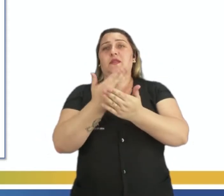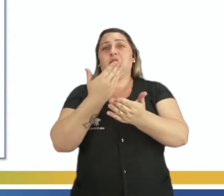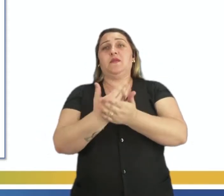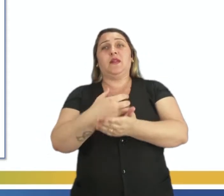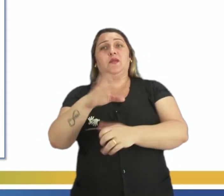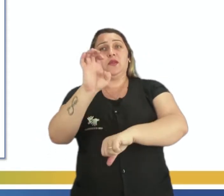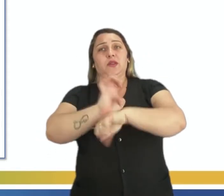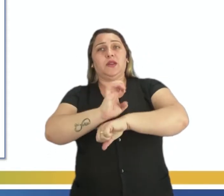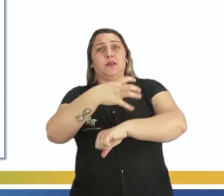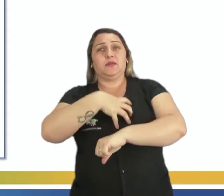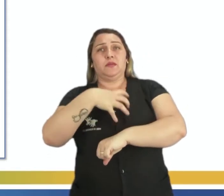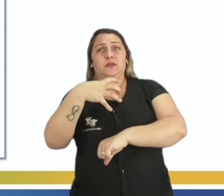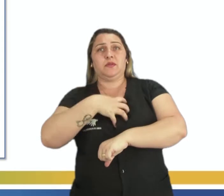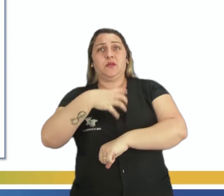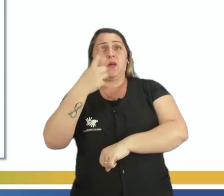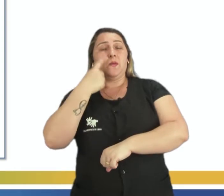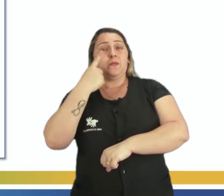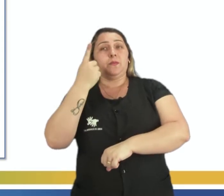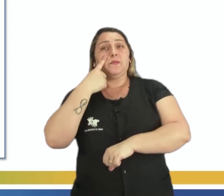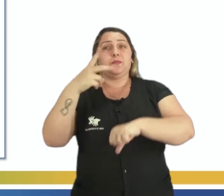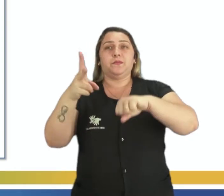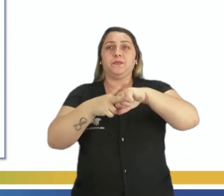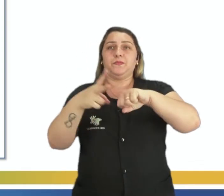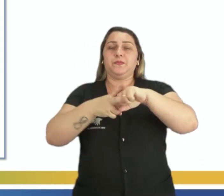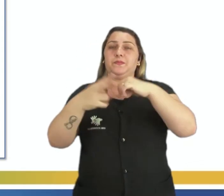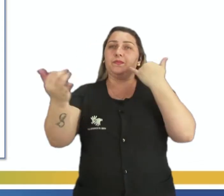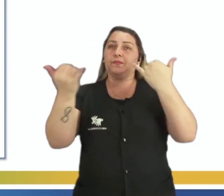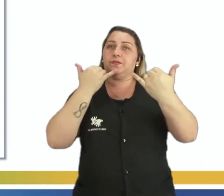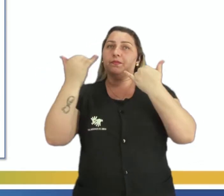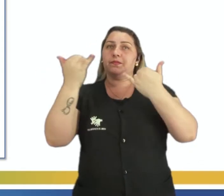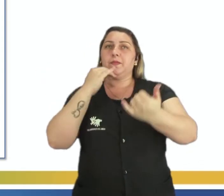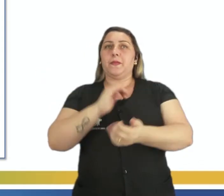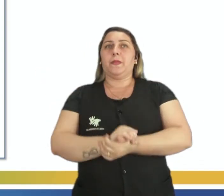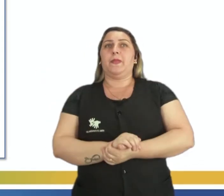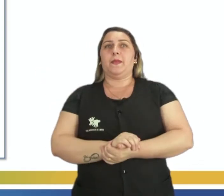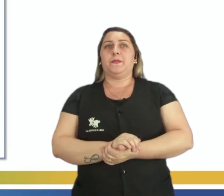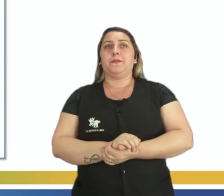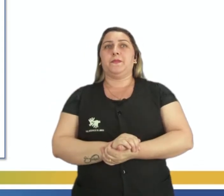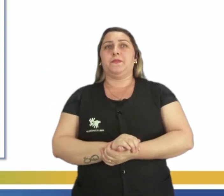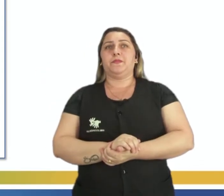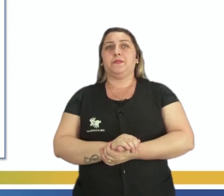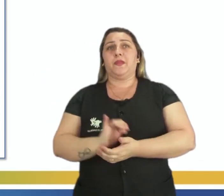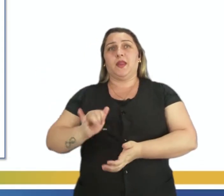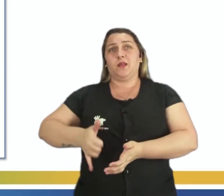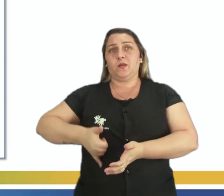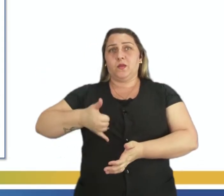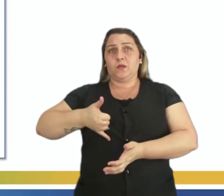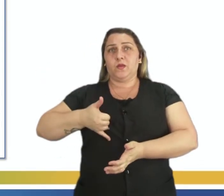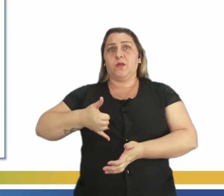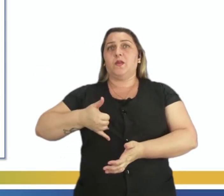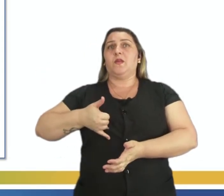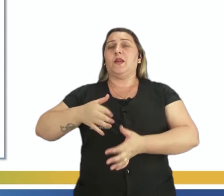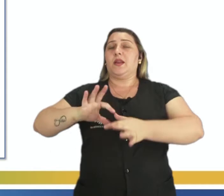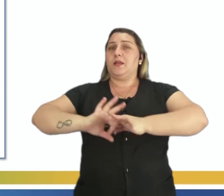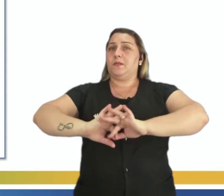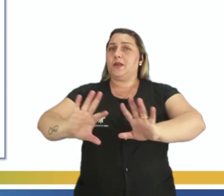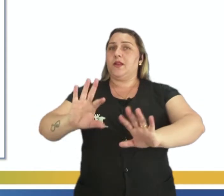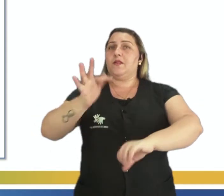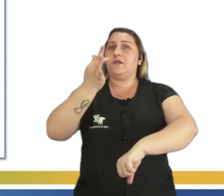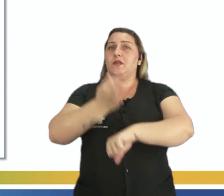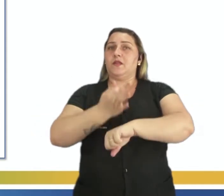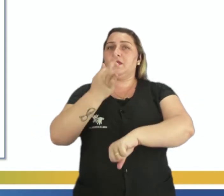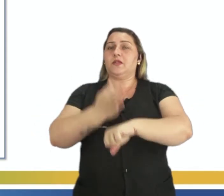na Bahia. Observe os verbos dessa notícia, que são elogia, libera,